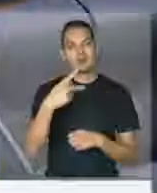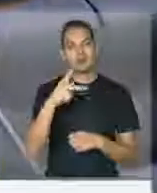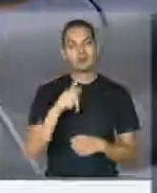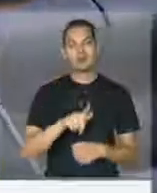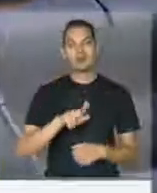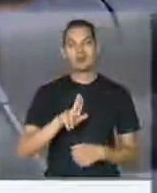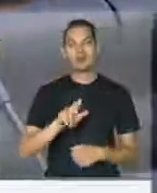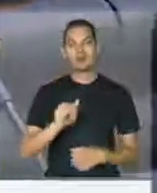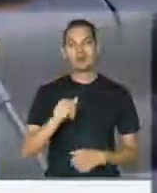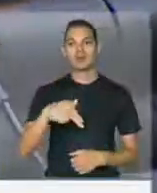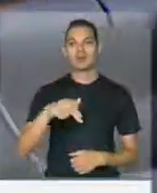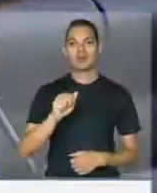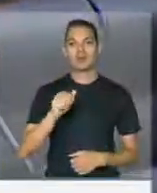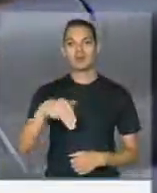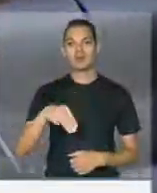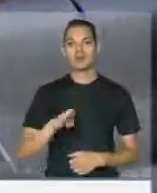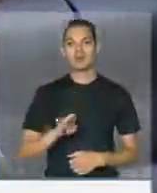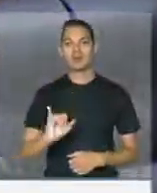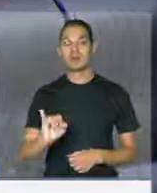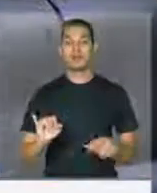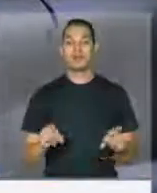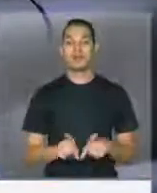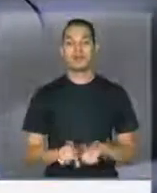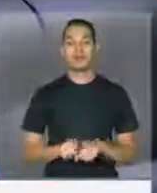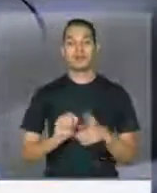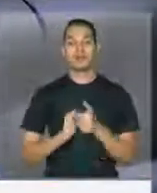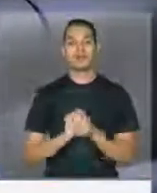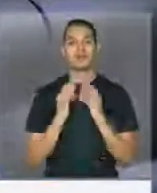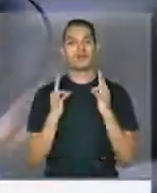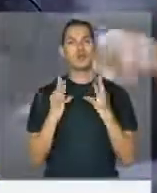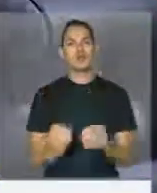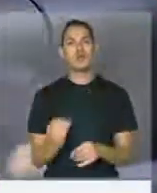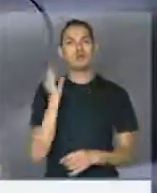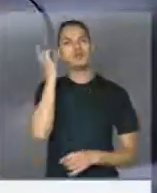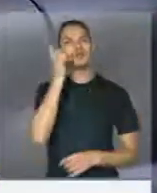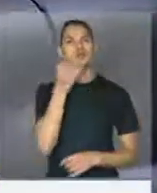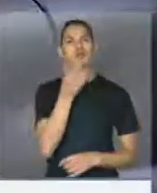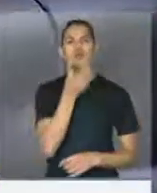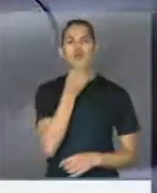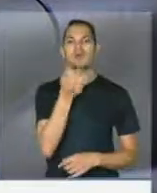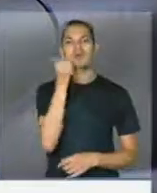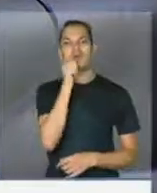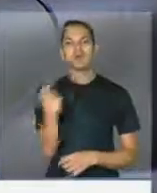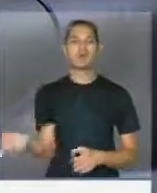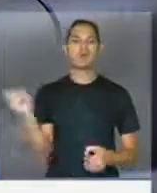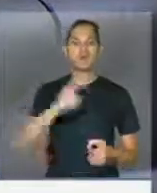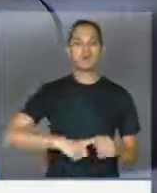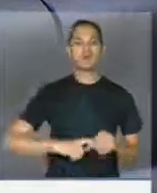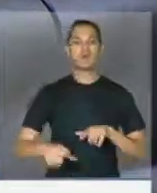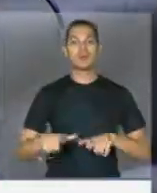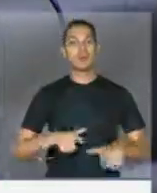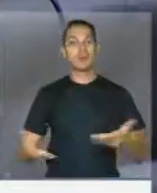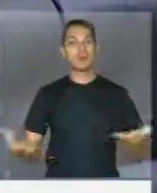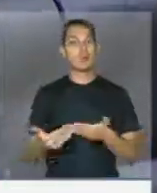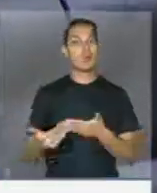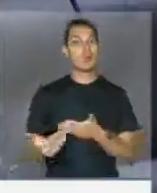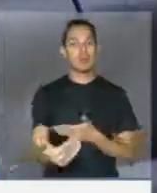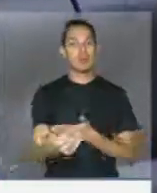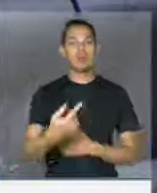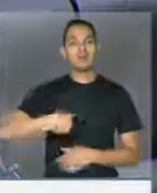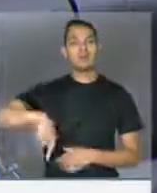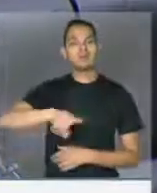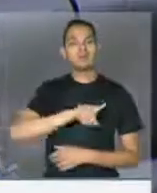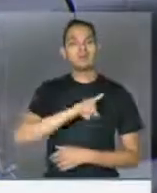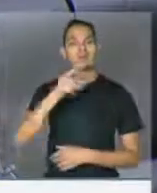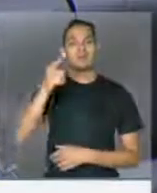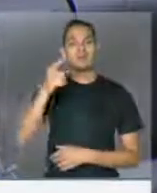Excelência. Saudar a todos os senhores deputados e deputadas nesse retorno de trabalho. Muita gente